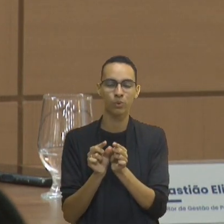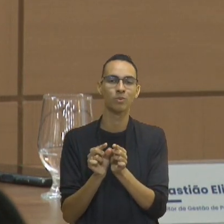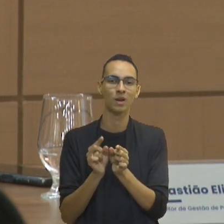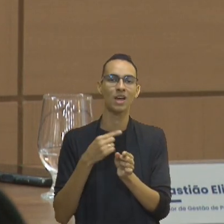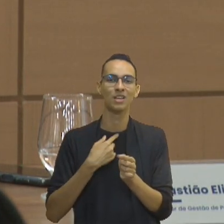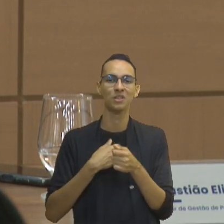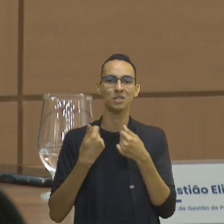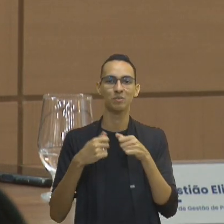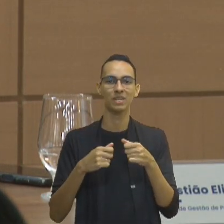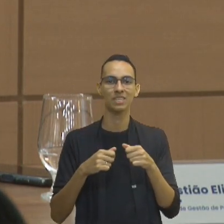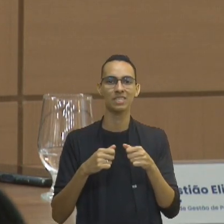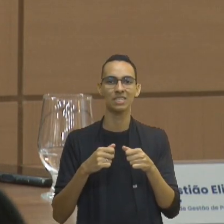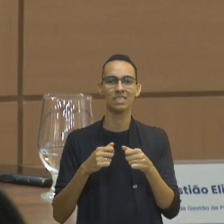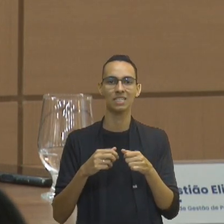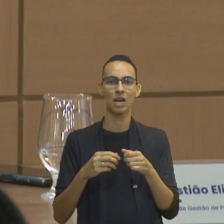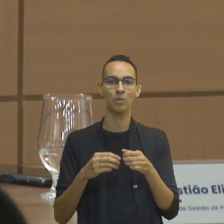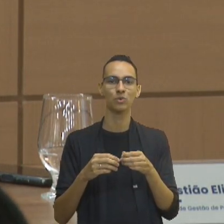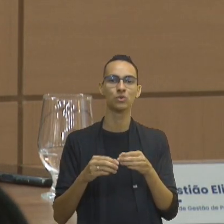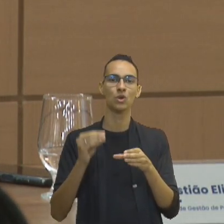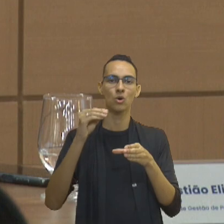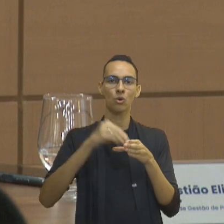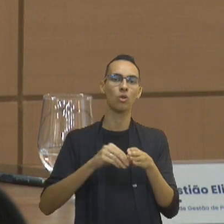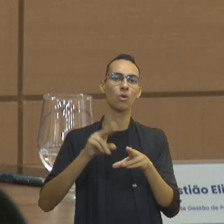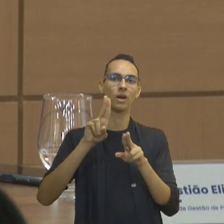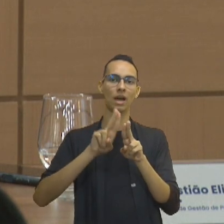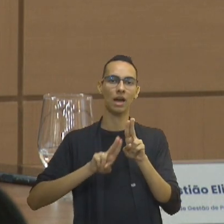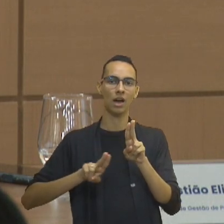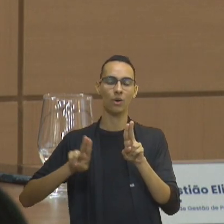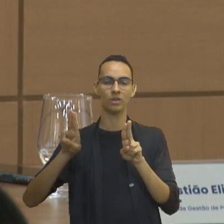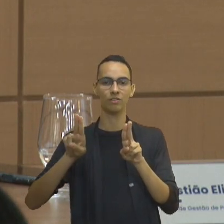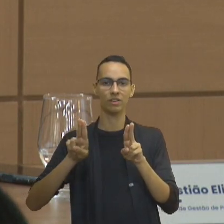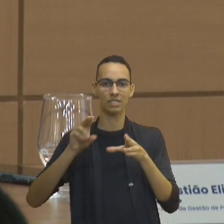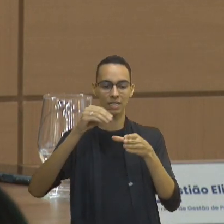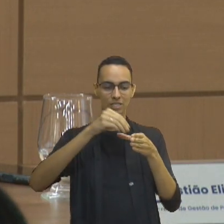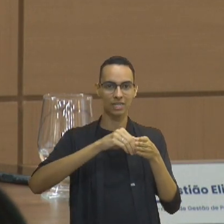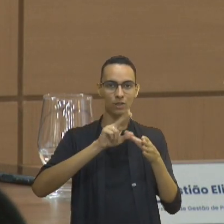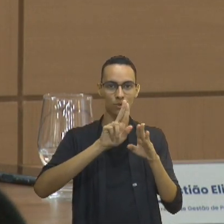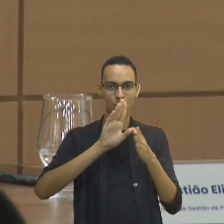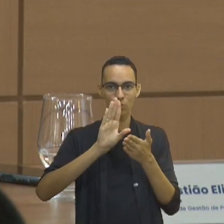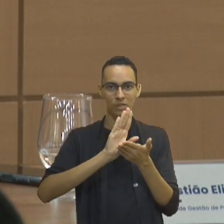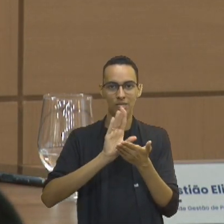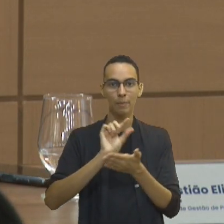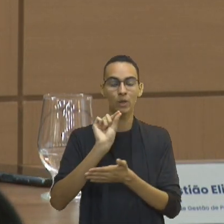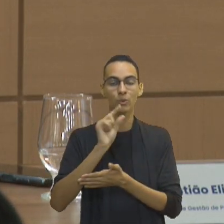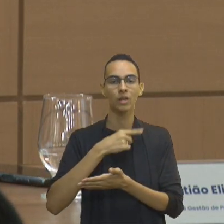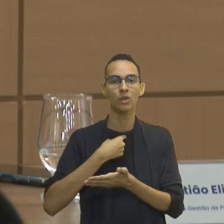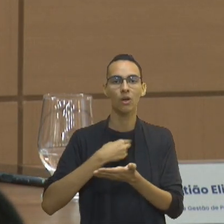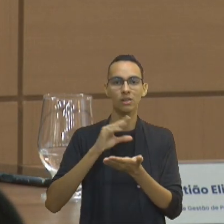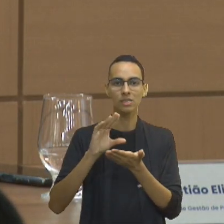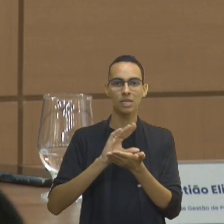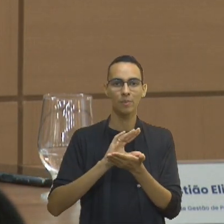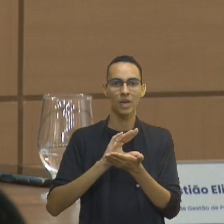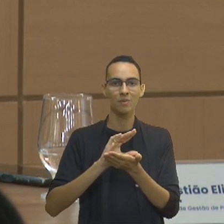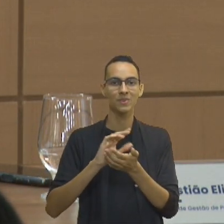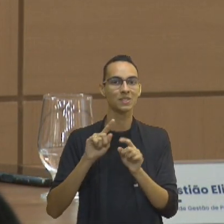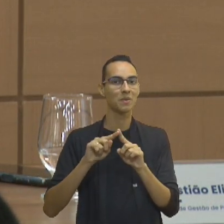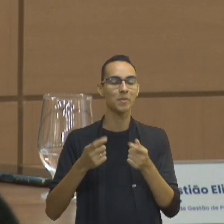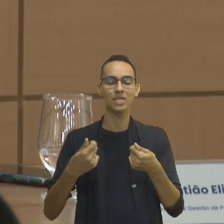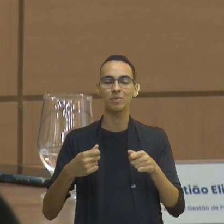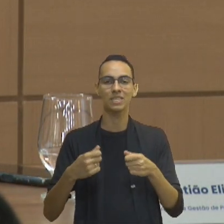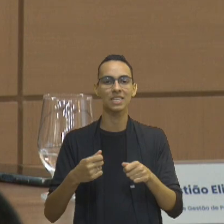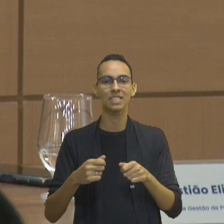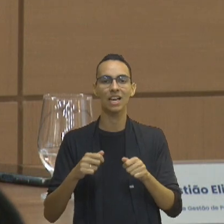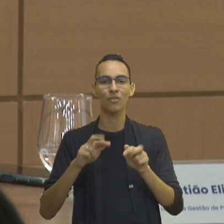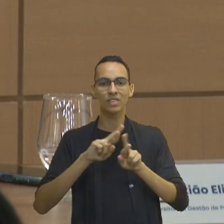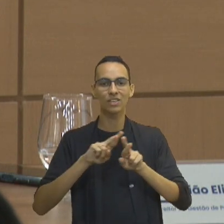a universidade dentro do orçamento quando deveria ser o contrário. E aqui nós não estamos falando de ferir